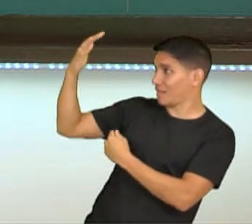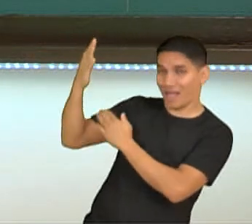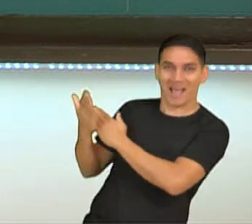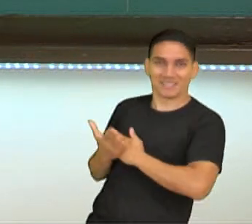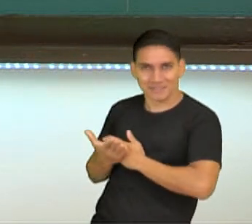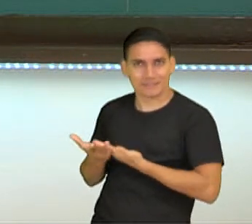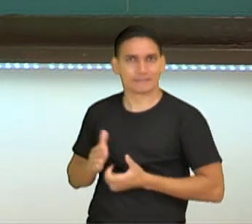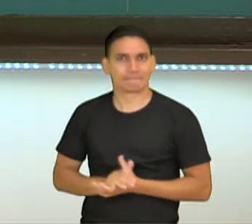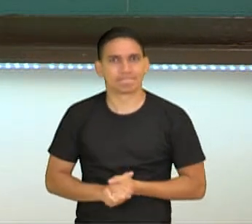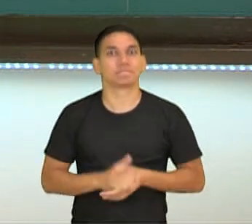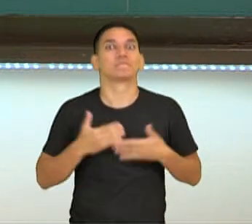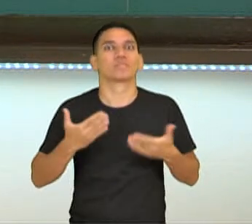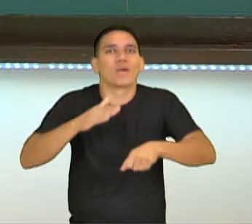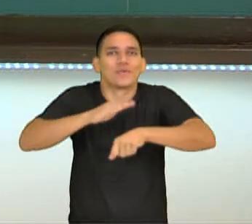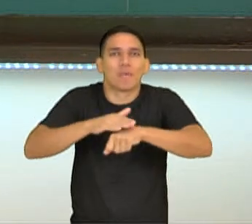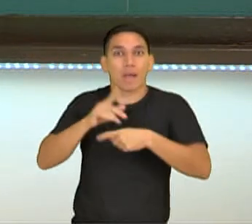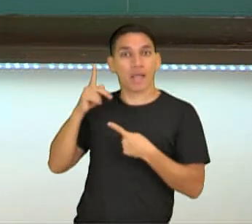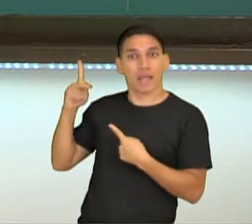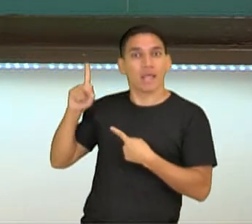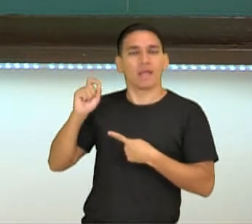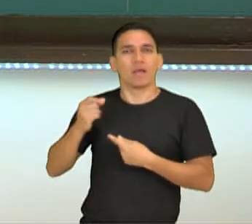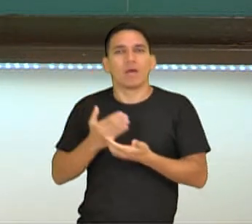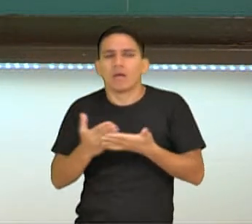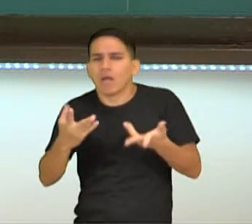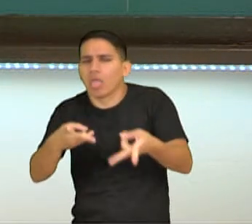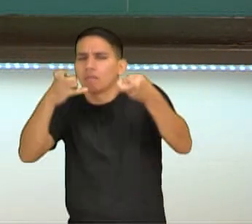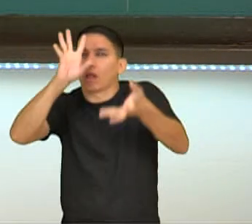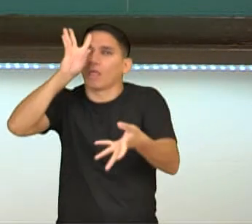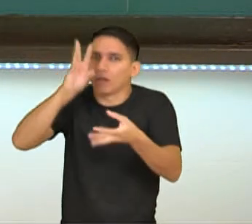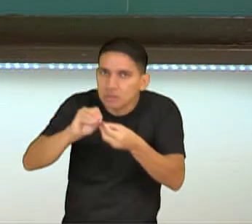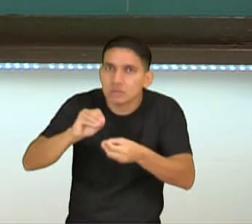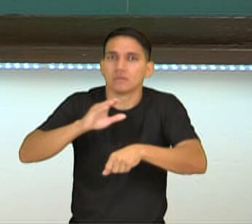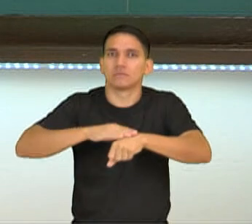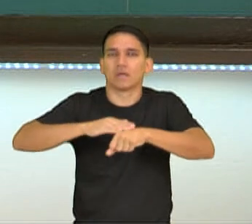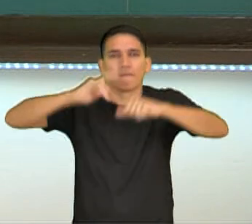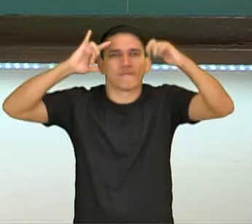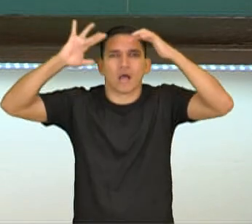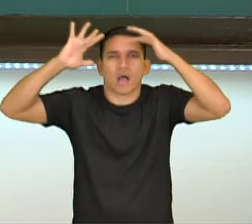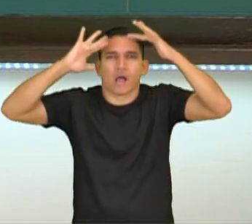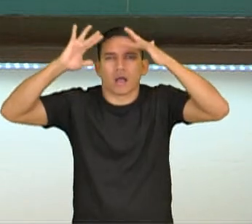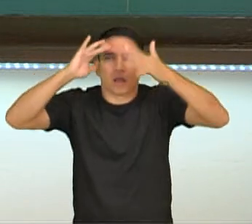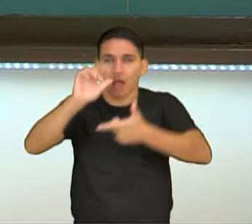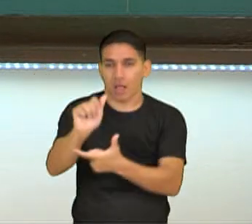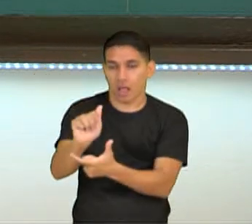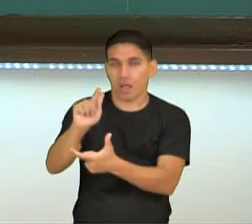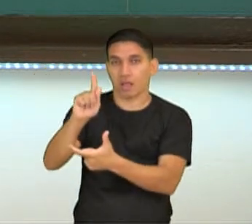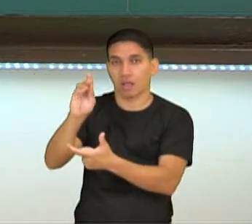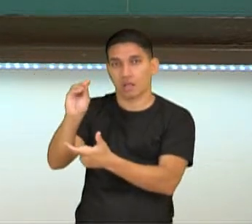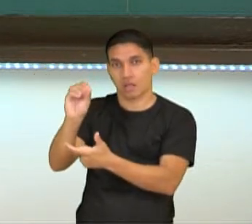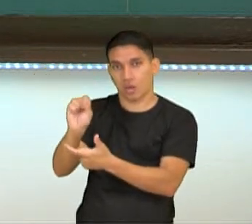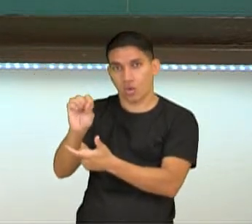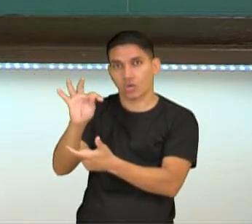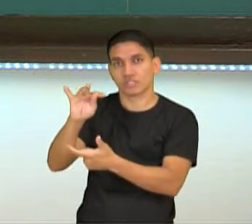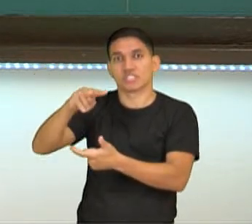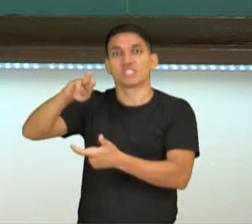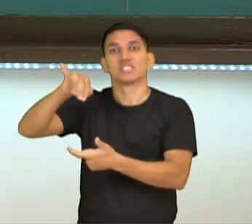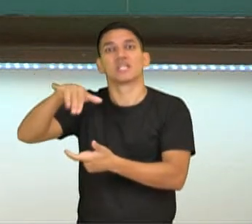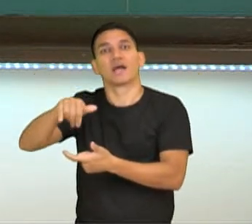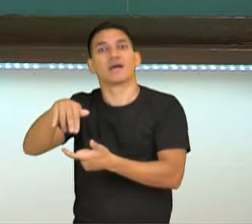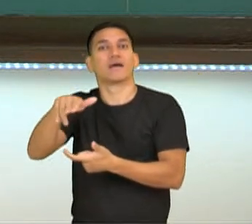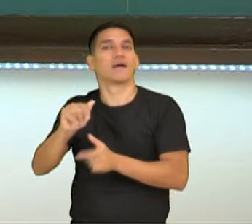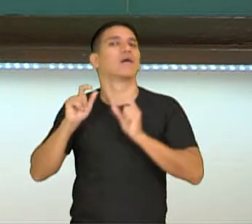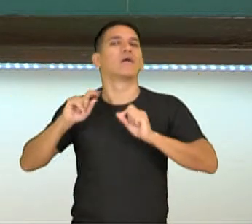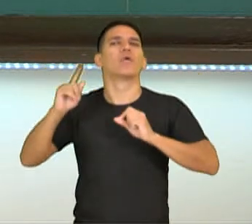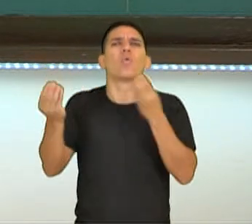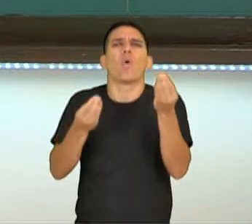Então, desde esse momento, nós precisamos perceber a filosofia agostiniana, como assim é chamada, com uma relação entre